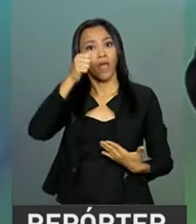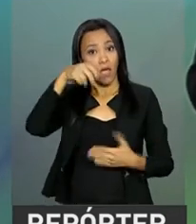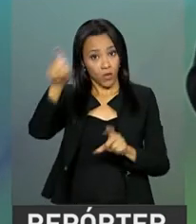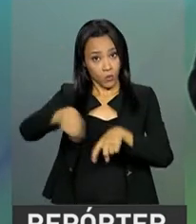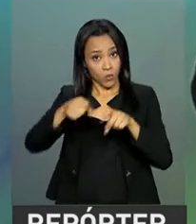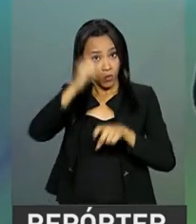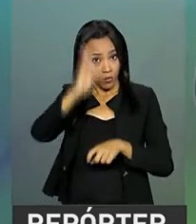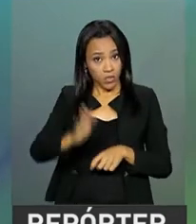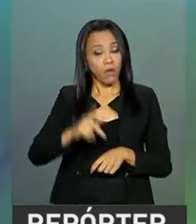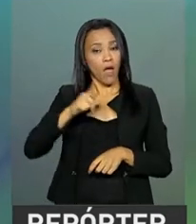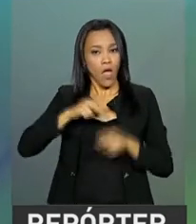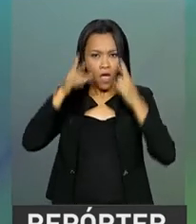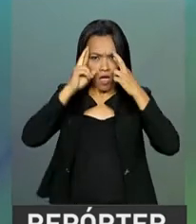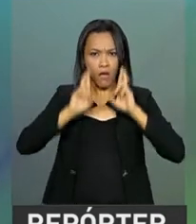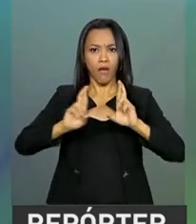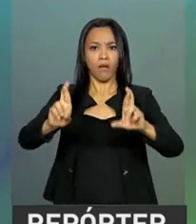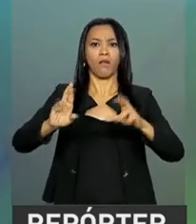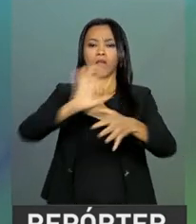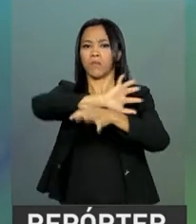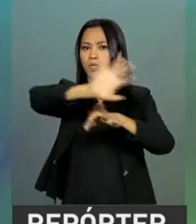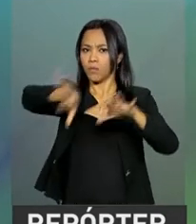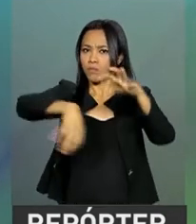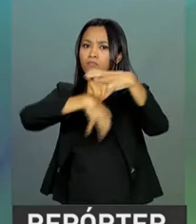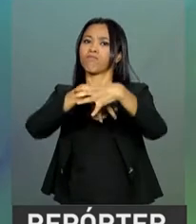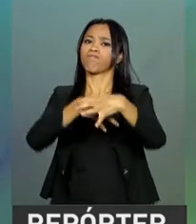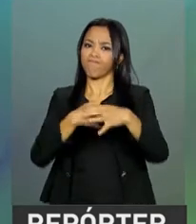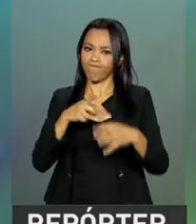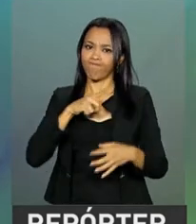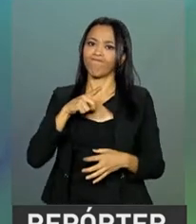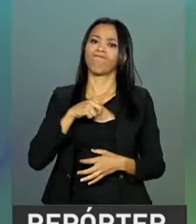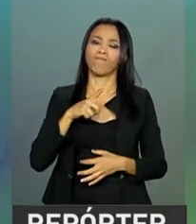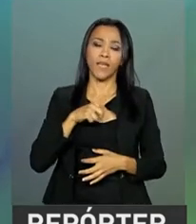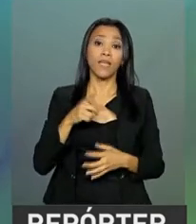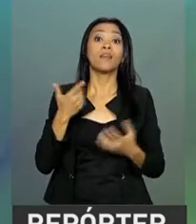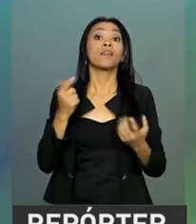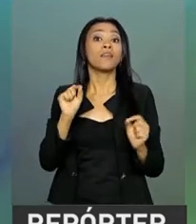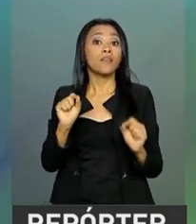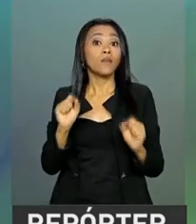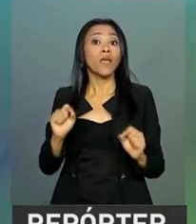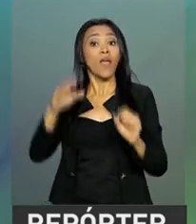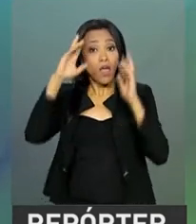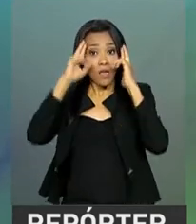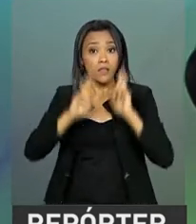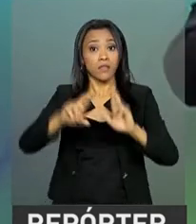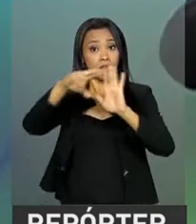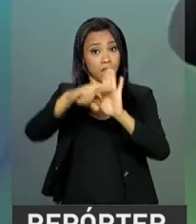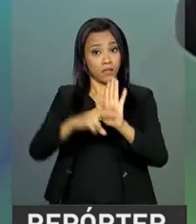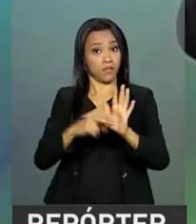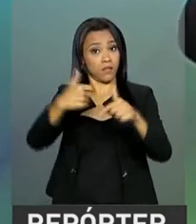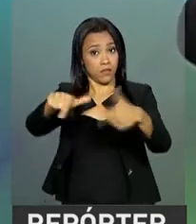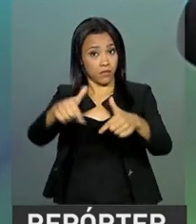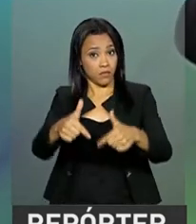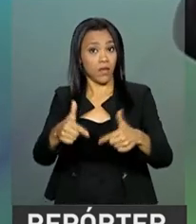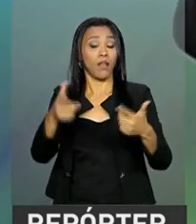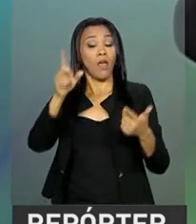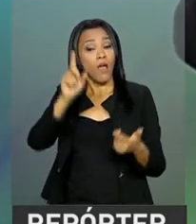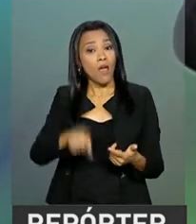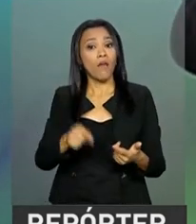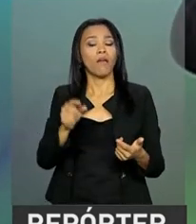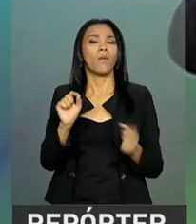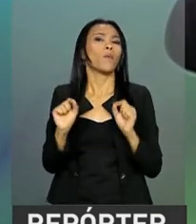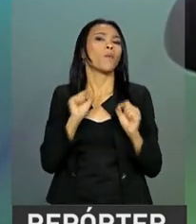uma agricultura sustentável agricultura que respeitam o meio ambiente é uma cultura que respeita as regras trabalhistas é uma cultura que